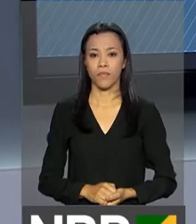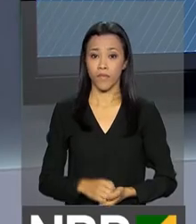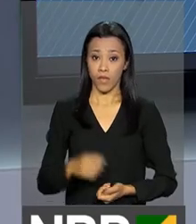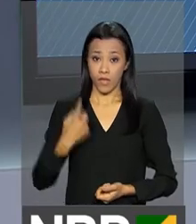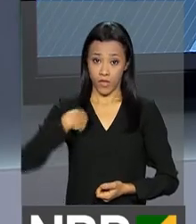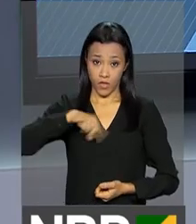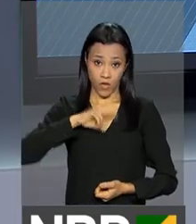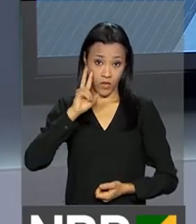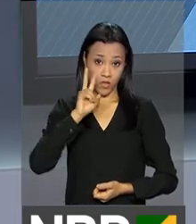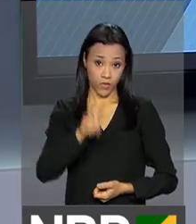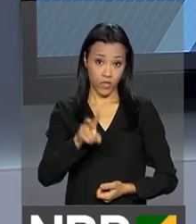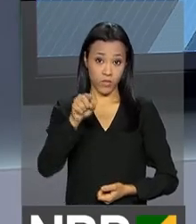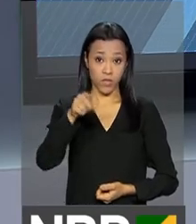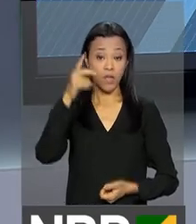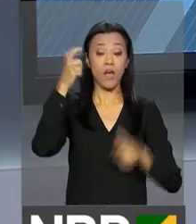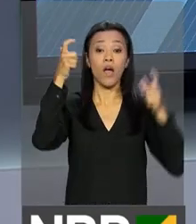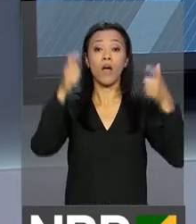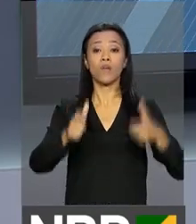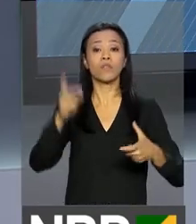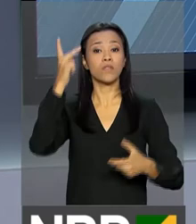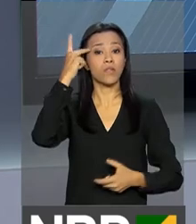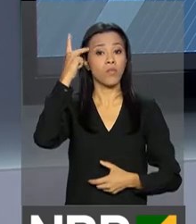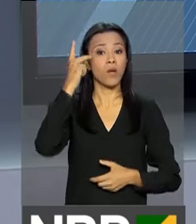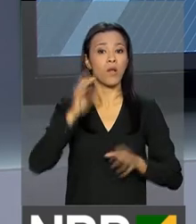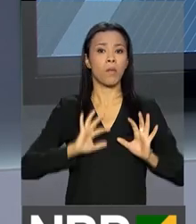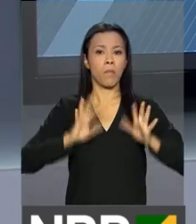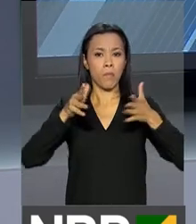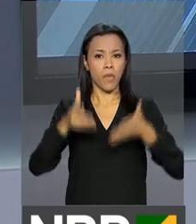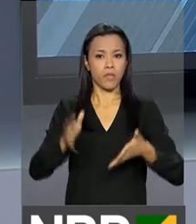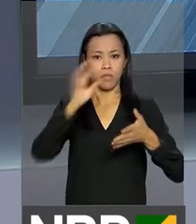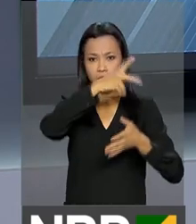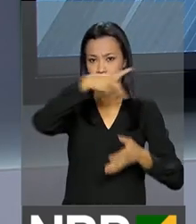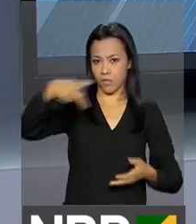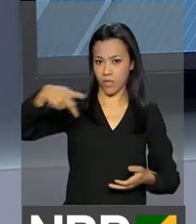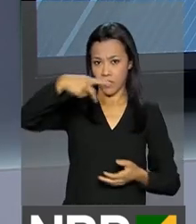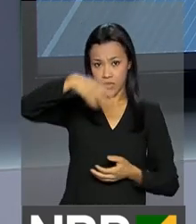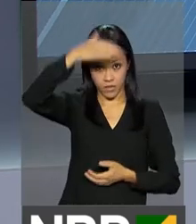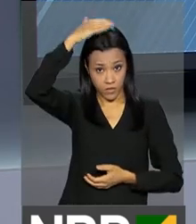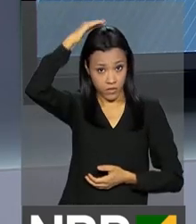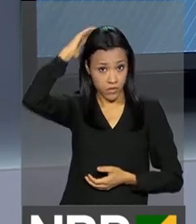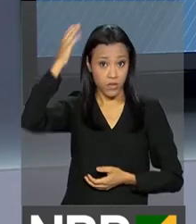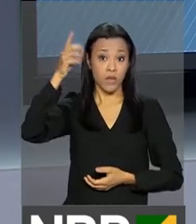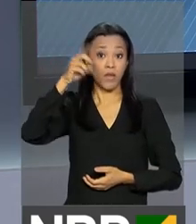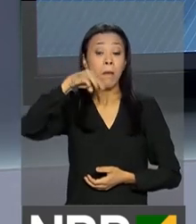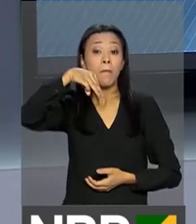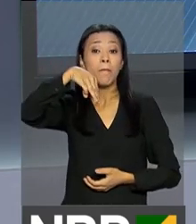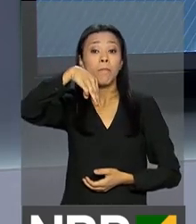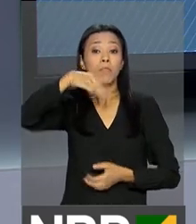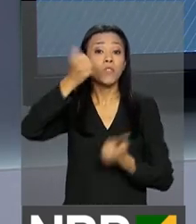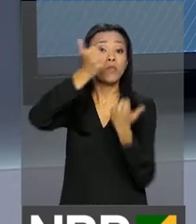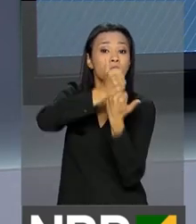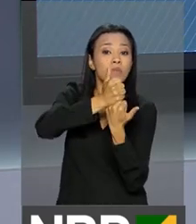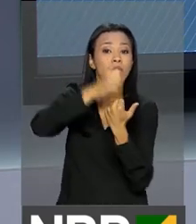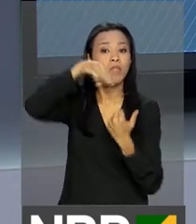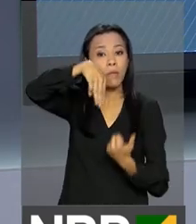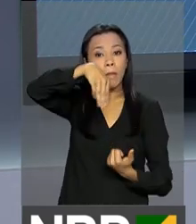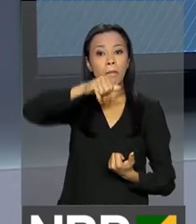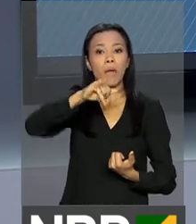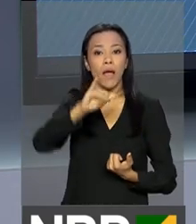Nós acompanhamos ao vivo, direto de São Paulo, a participação do presidente em exercício, Rodrigo Maia, no evento Exame